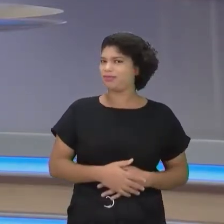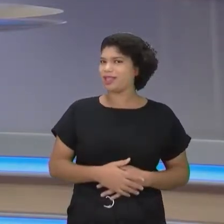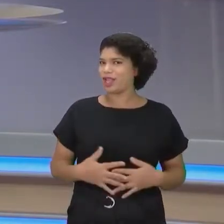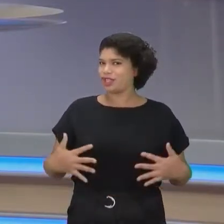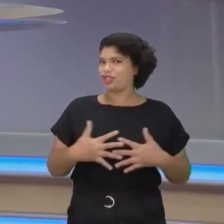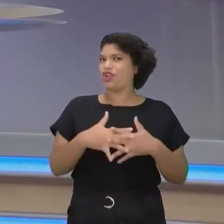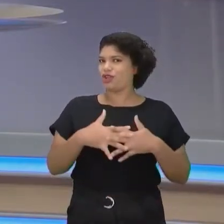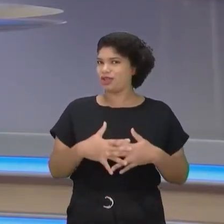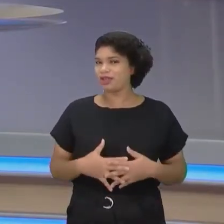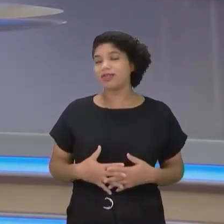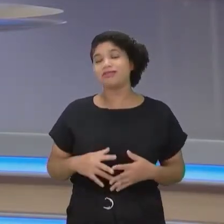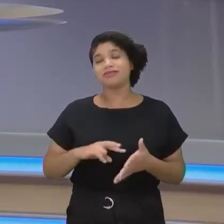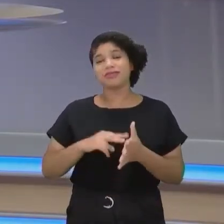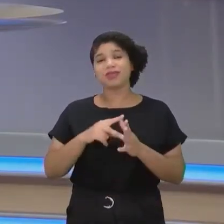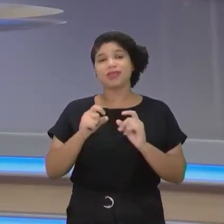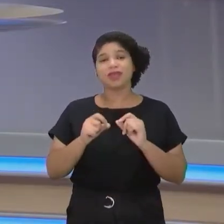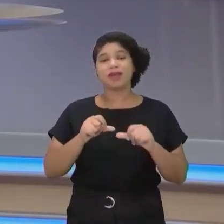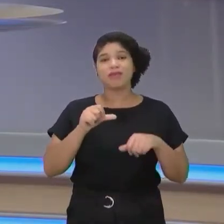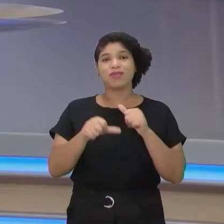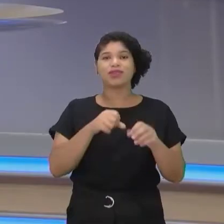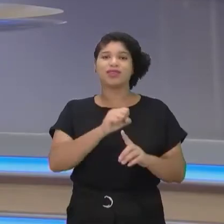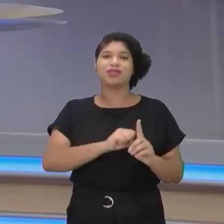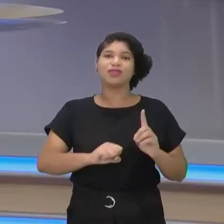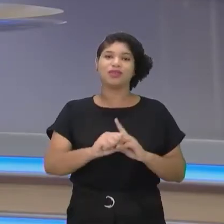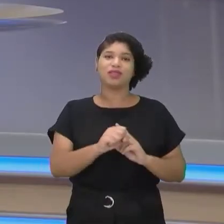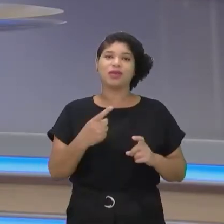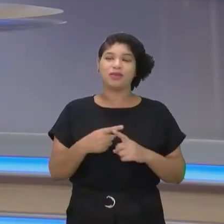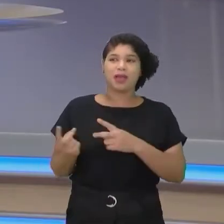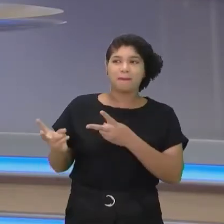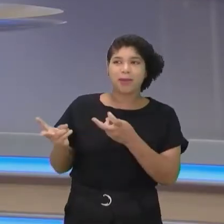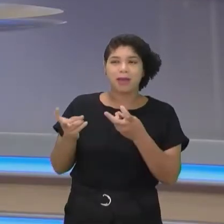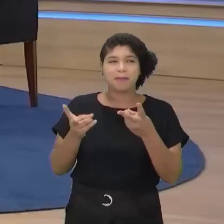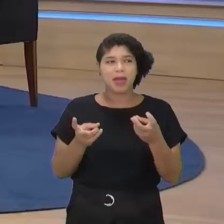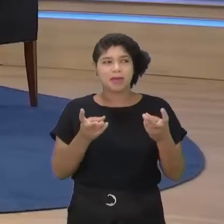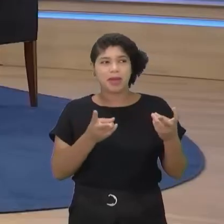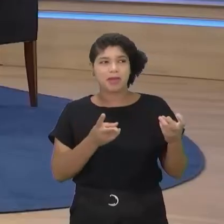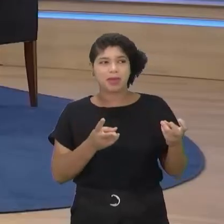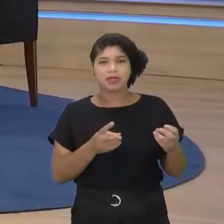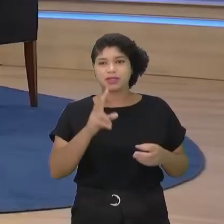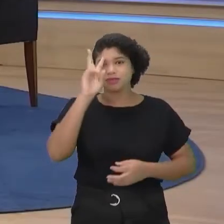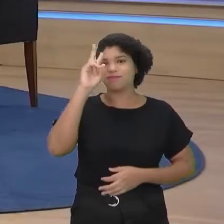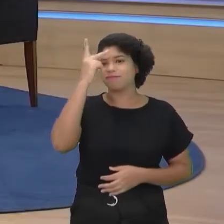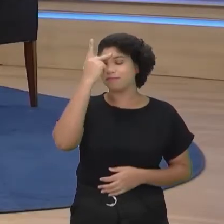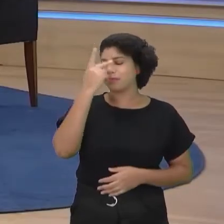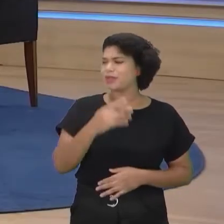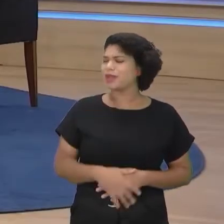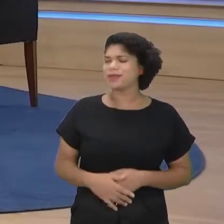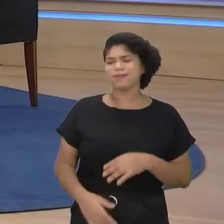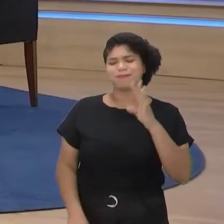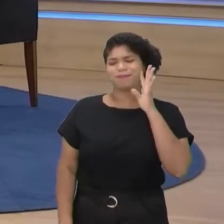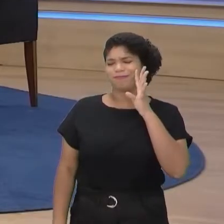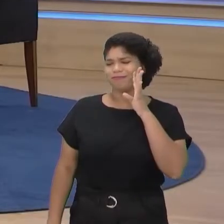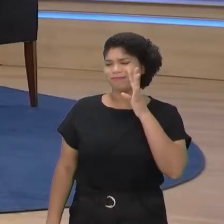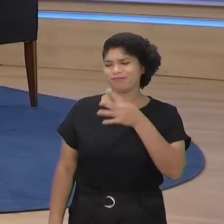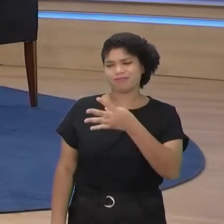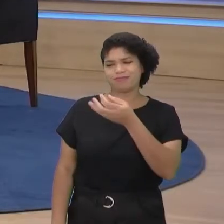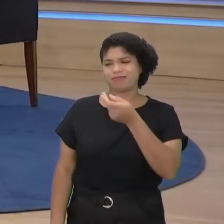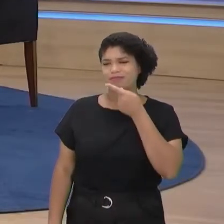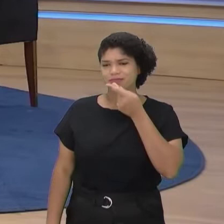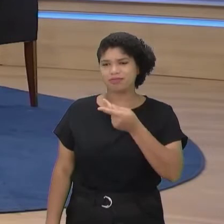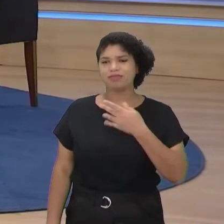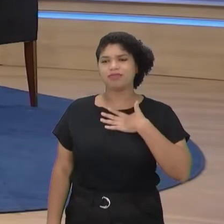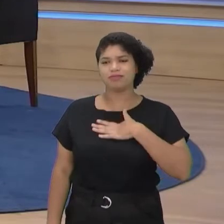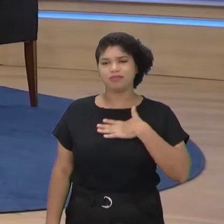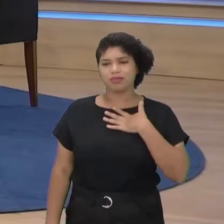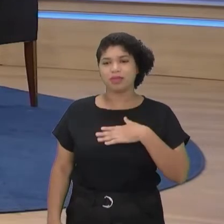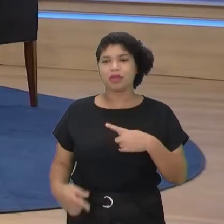uma mudança social na maneira com que a gente começa a enxergar as coisas. Sim, e muito bem, muito legal isso que você falou,